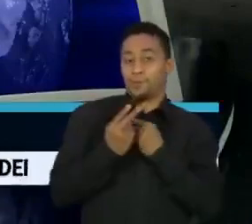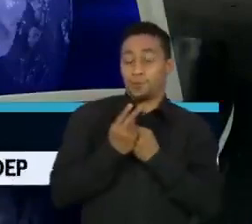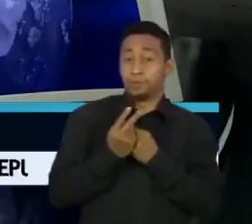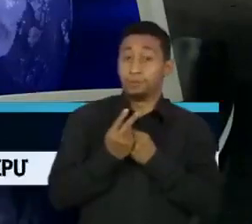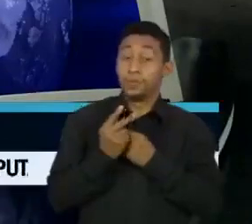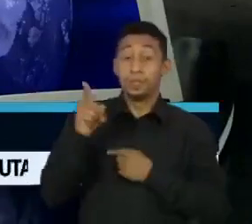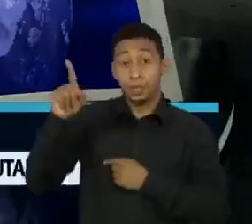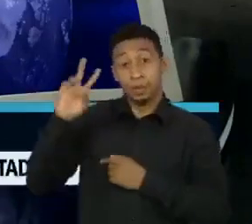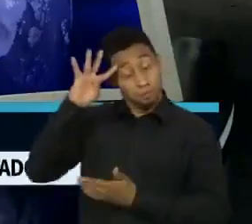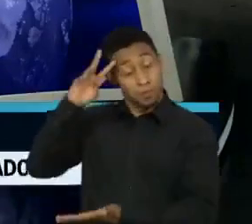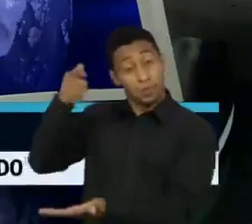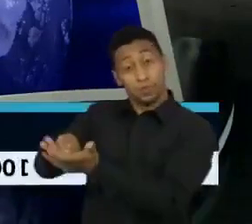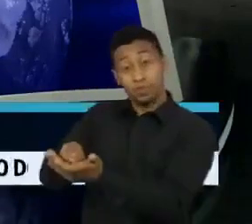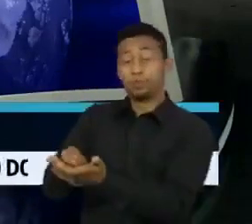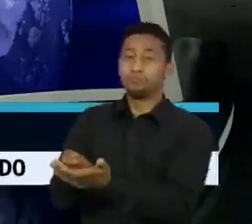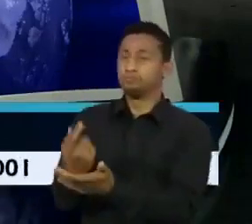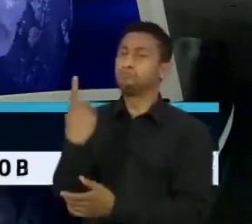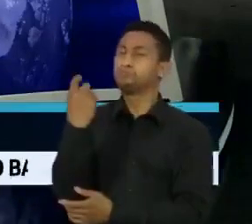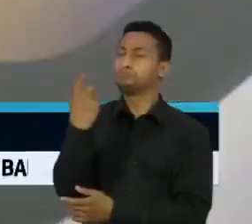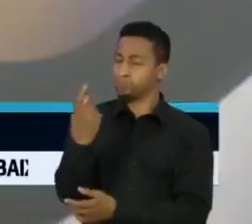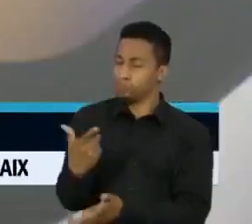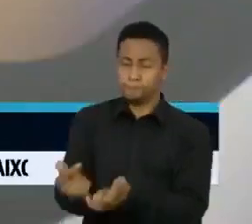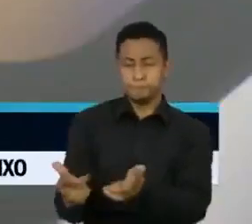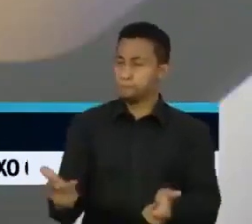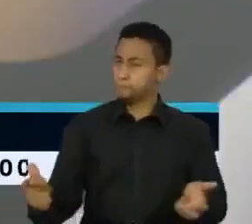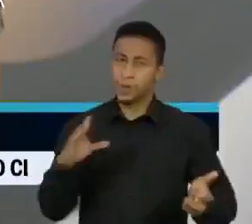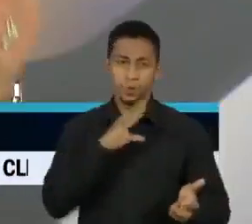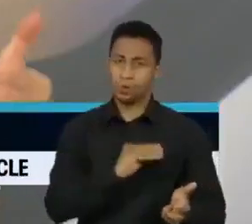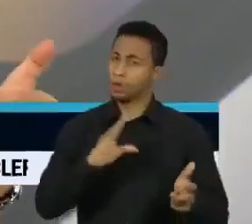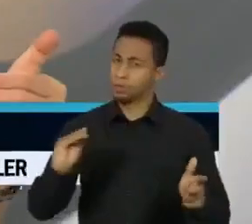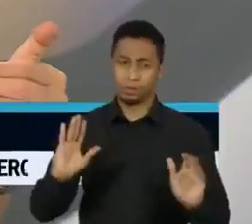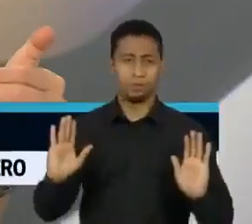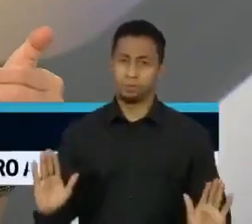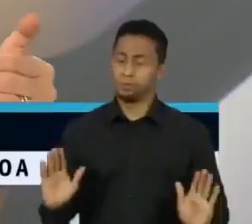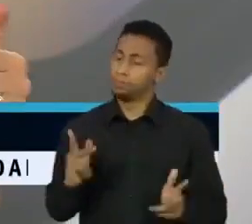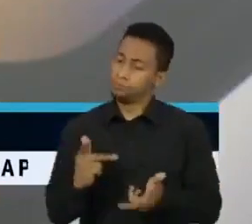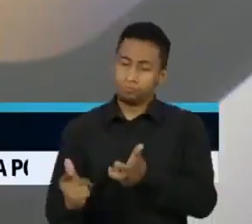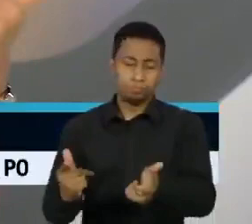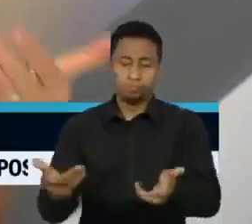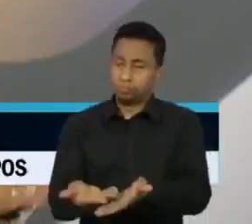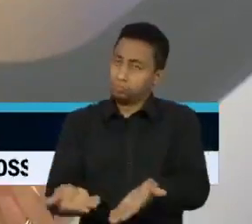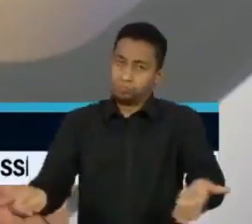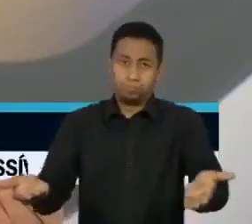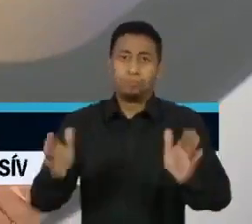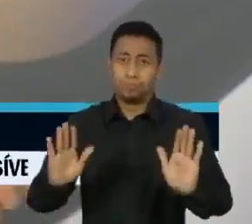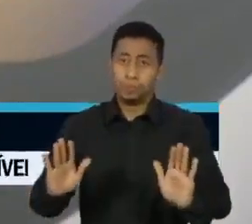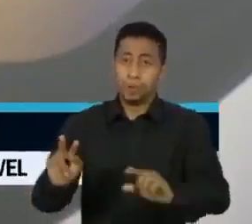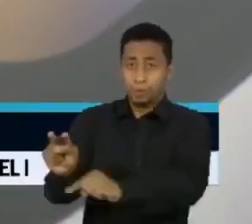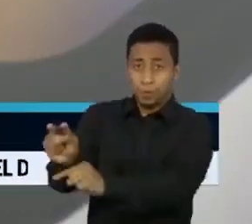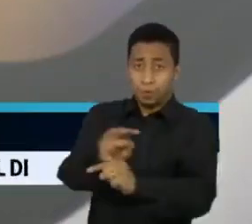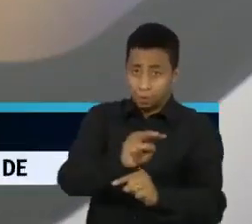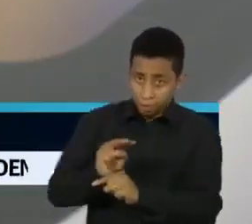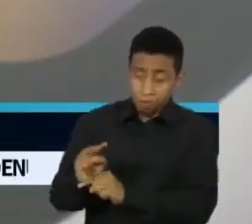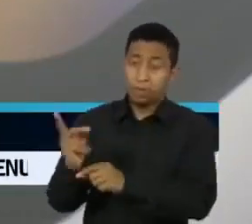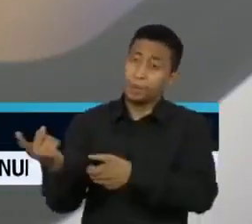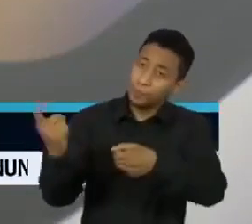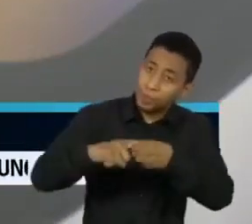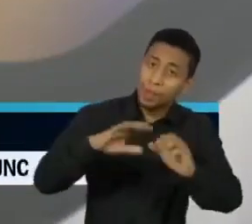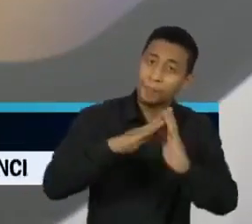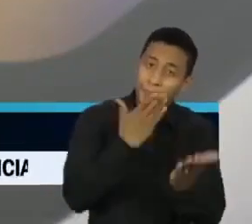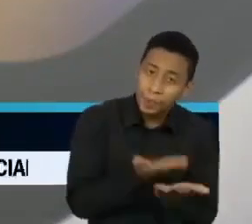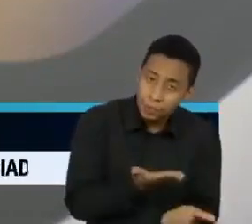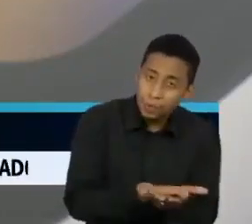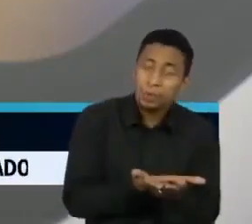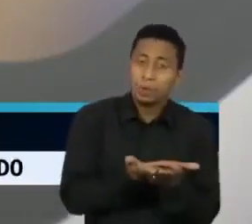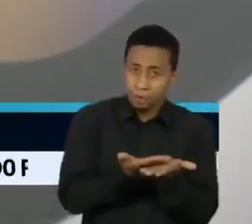hoje por fazer dose única nessa população para deixar essa população protegida para voltar para escola